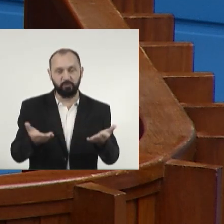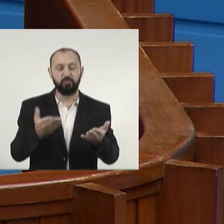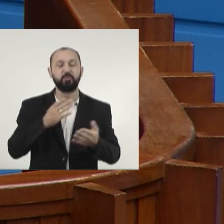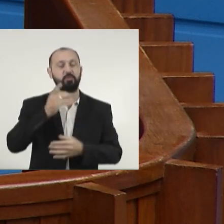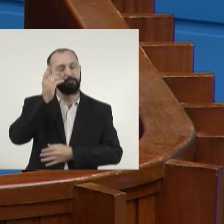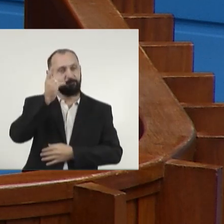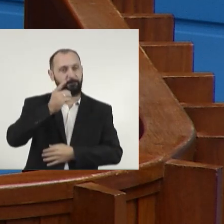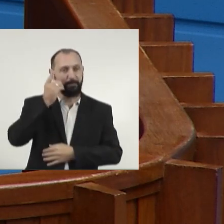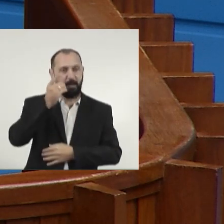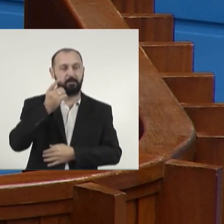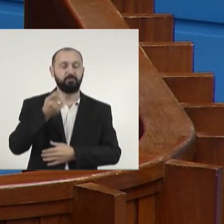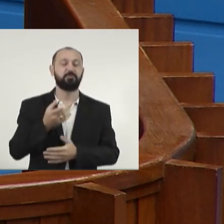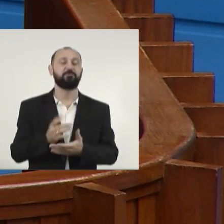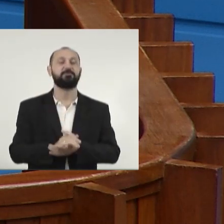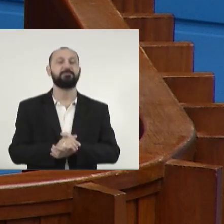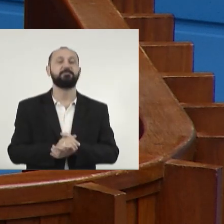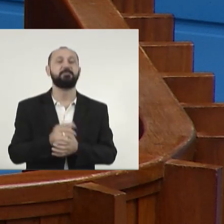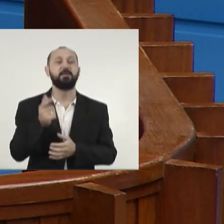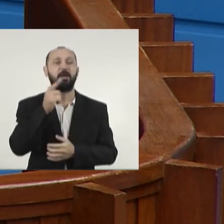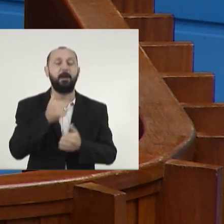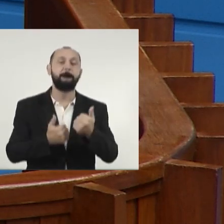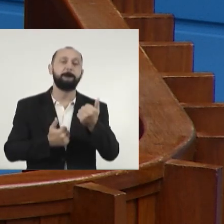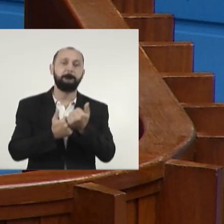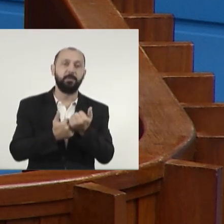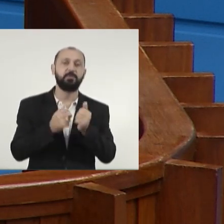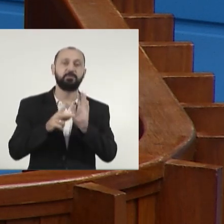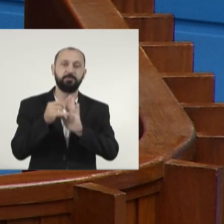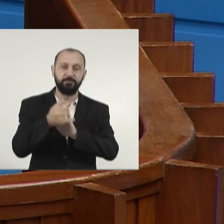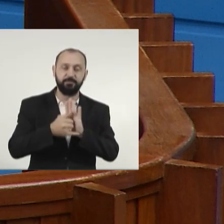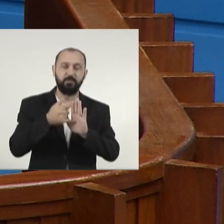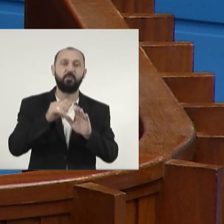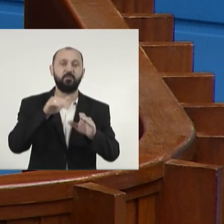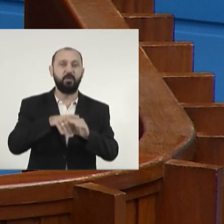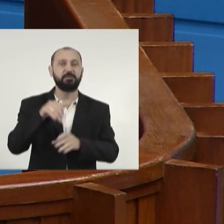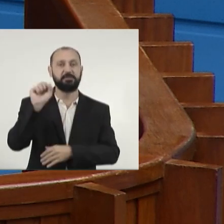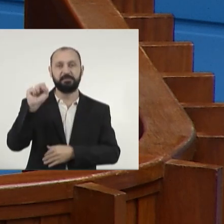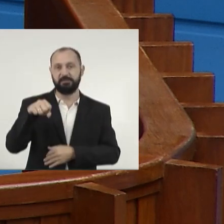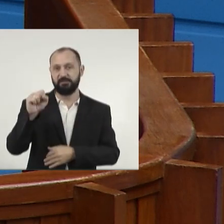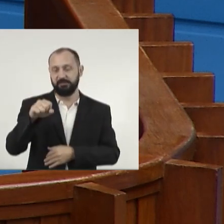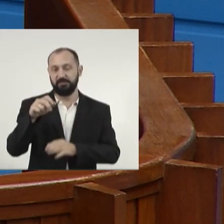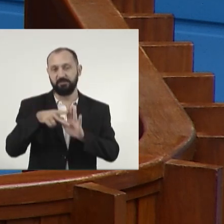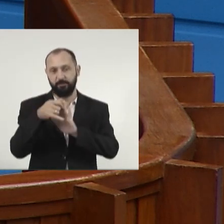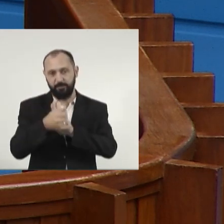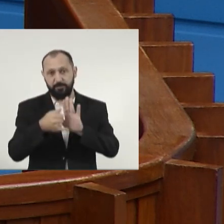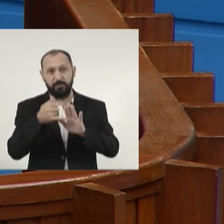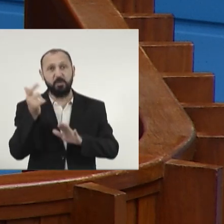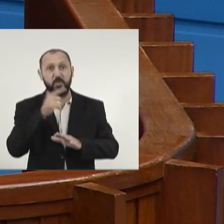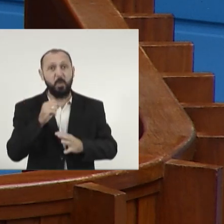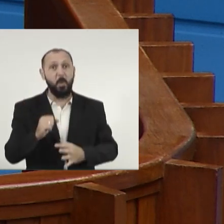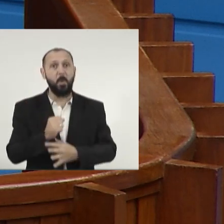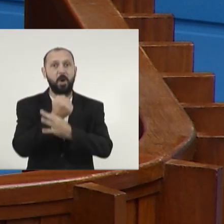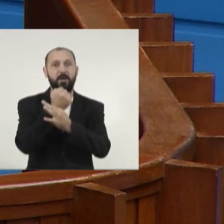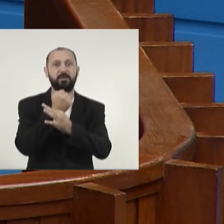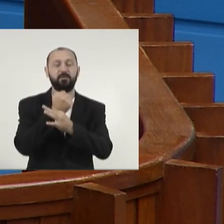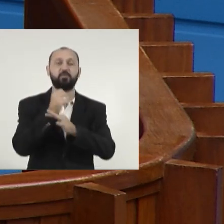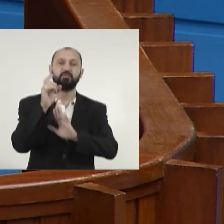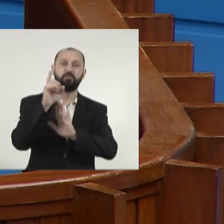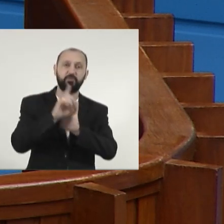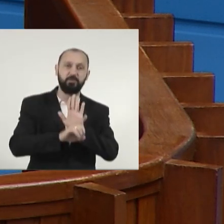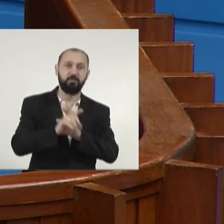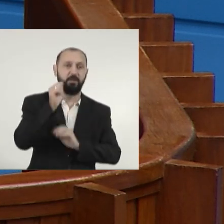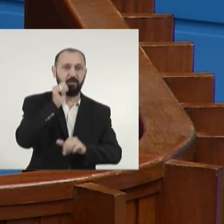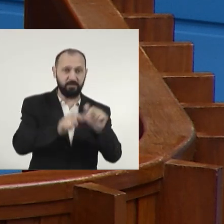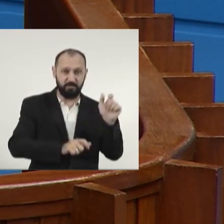deputados e também das deputadas para que apoiem esse projeto, que votem sim nesse projeto e que a gente garanta o direito